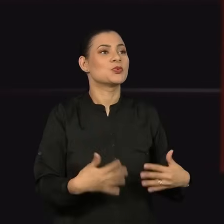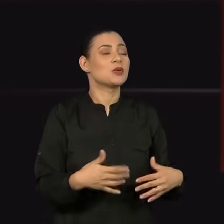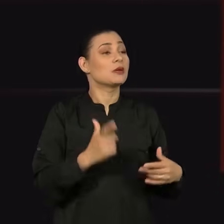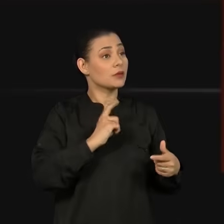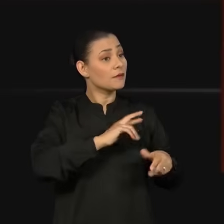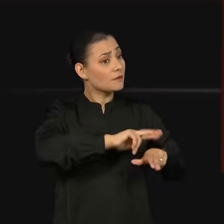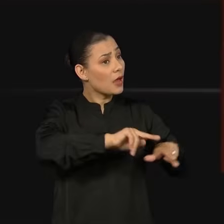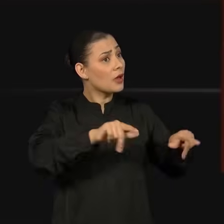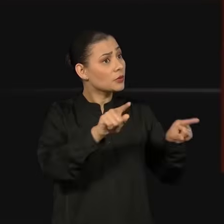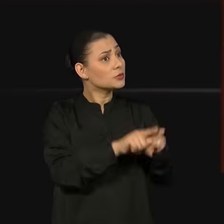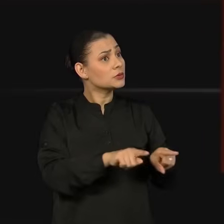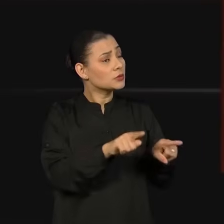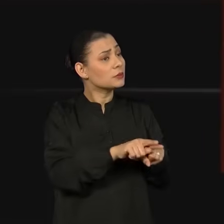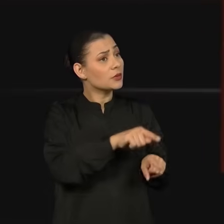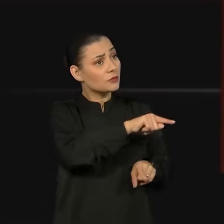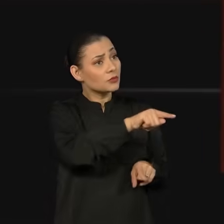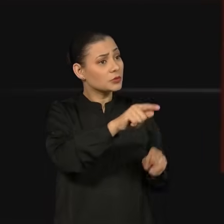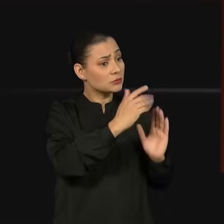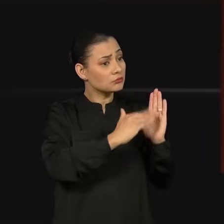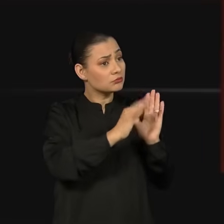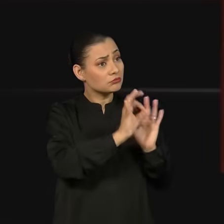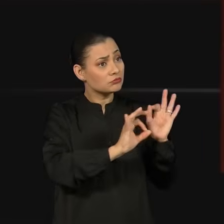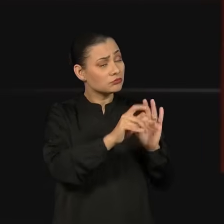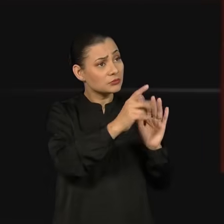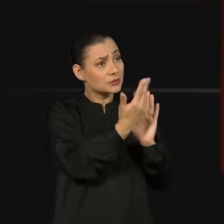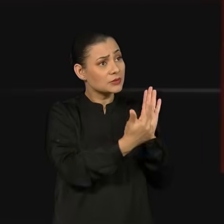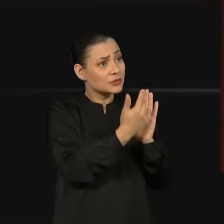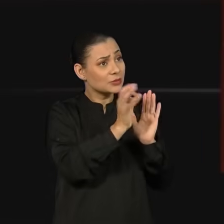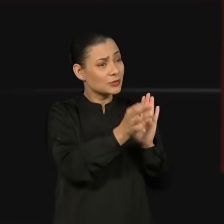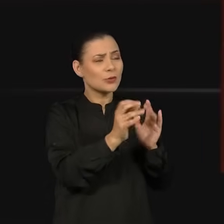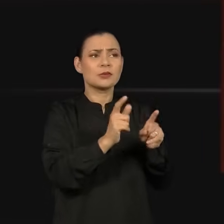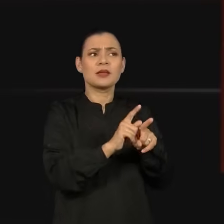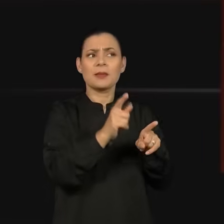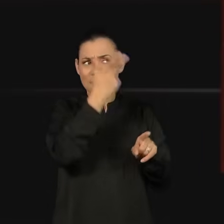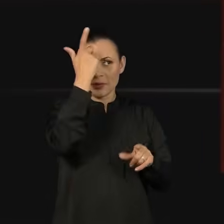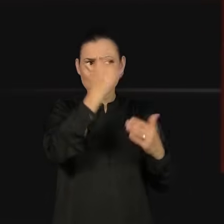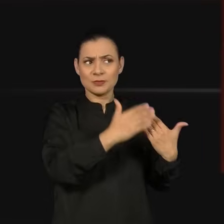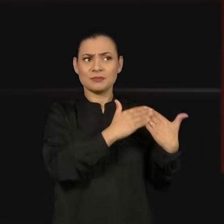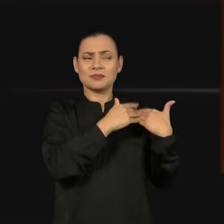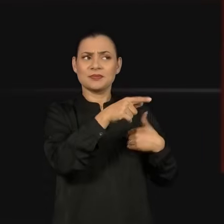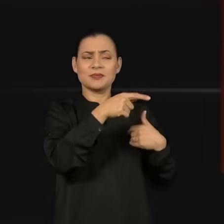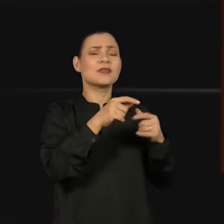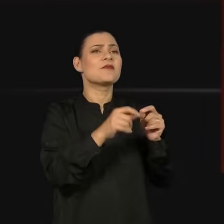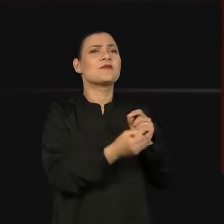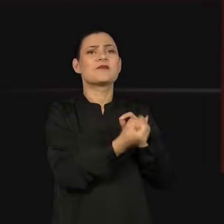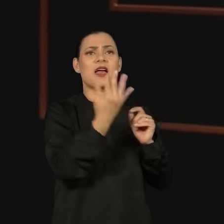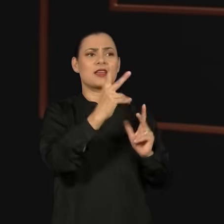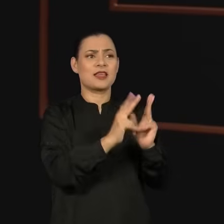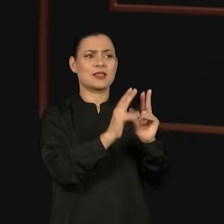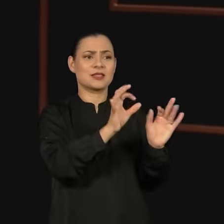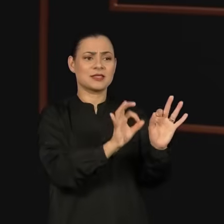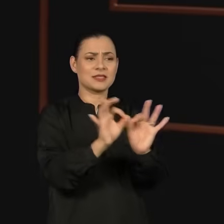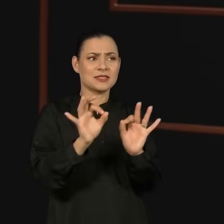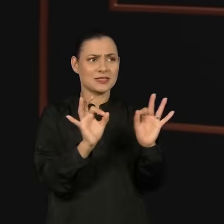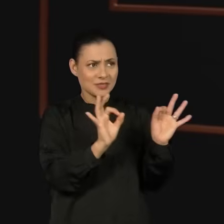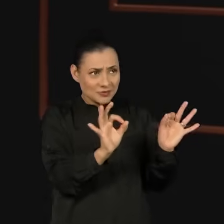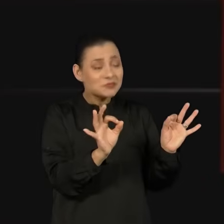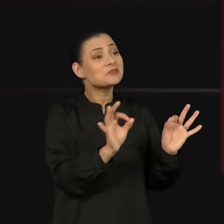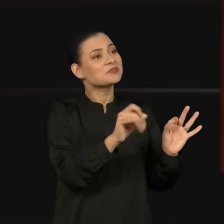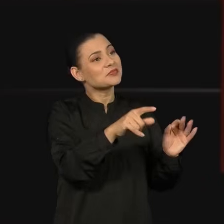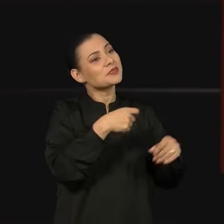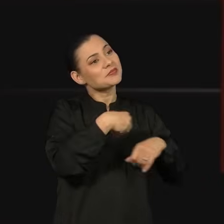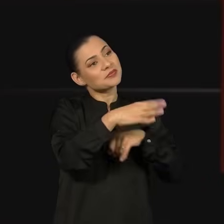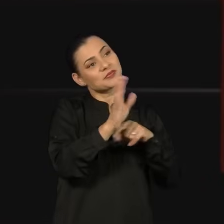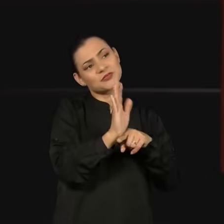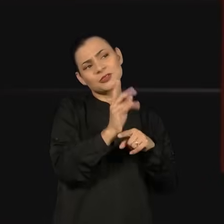muitos deles você também ilustrou. E a gente tem alguém que é responsável aí por muitas dessas edições, né? Que fez questão de te